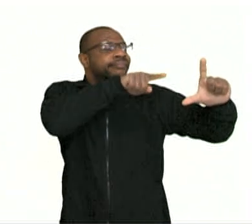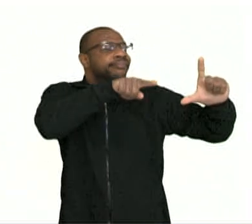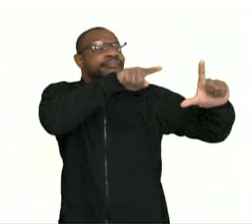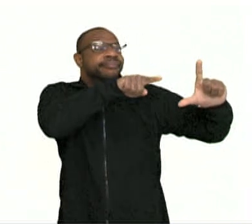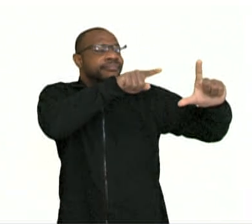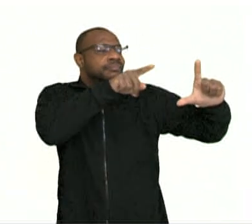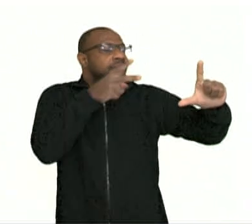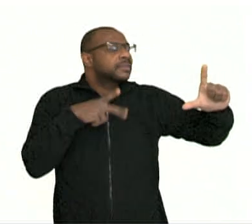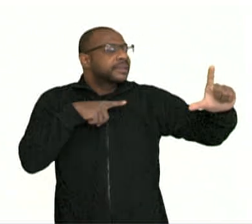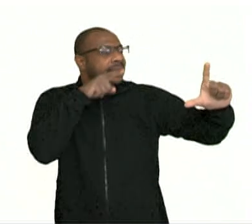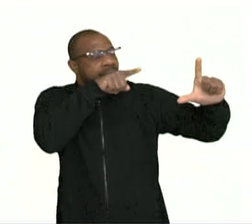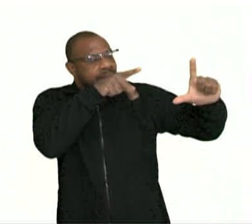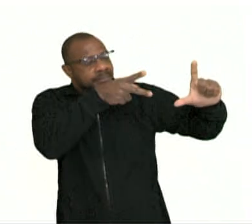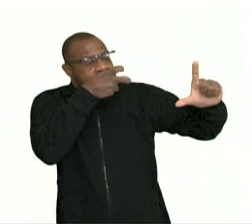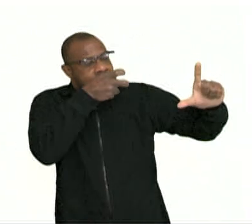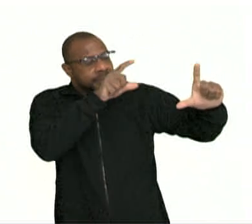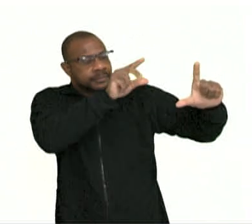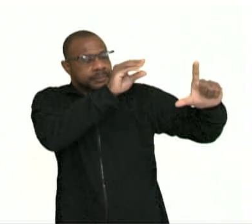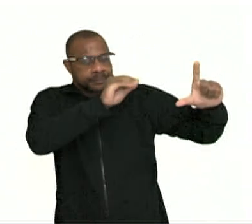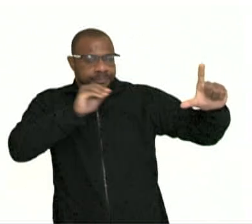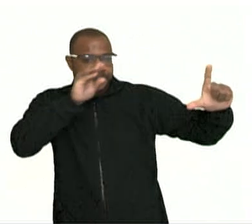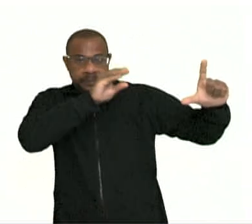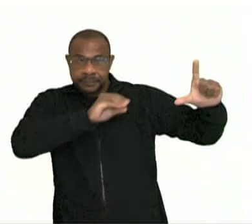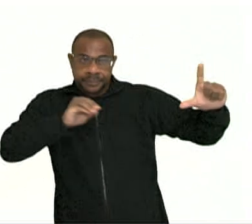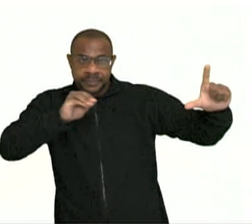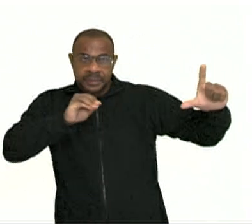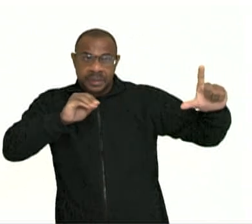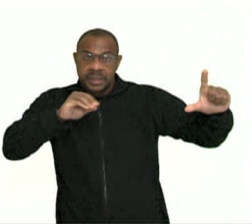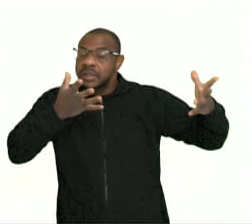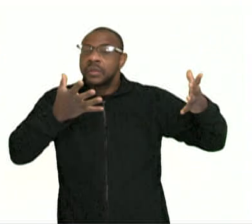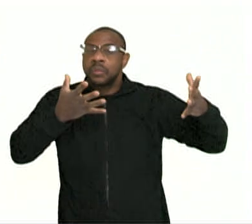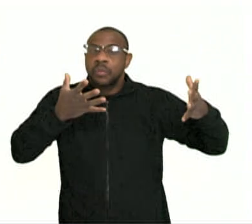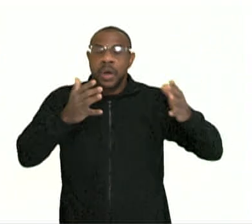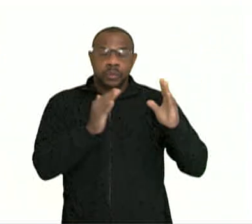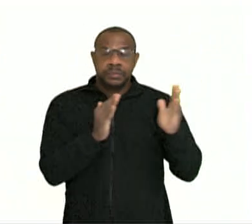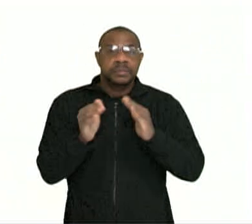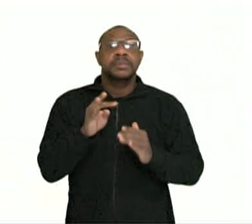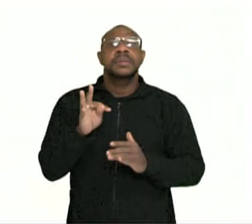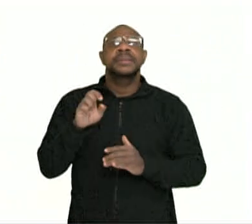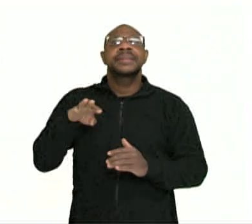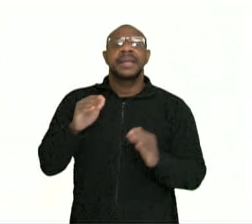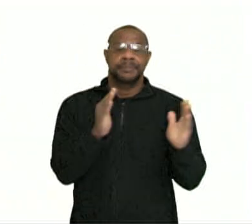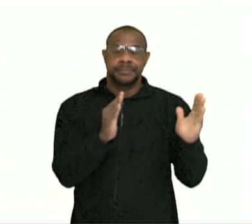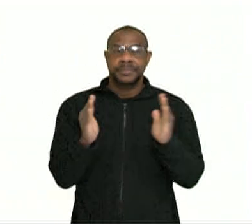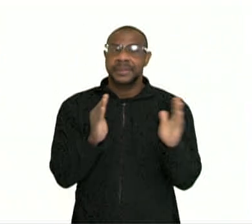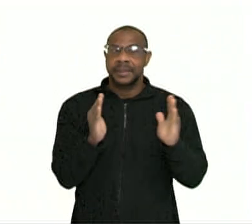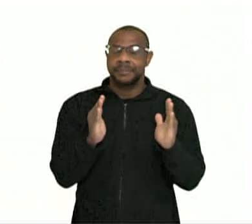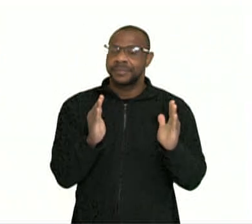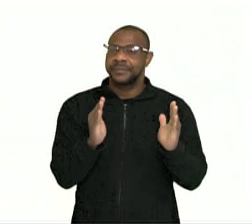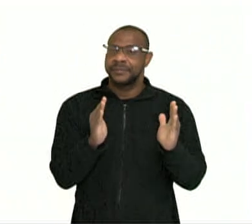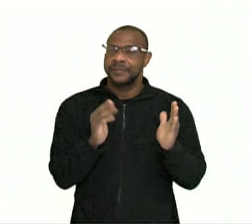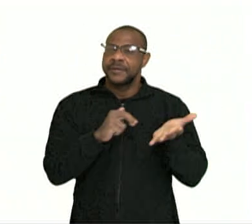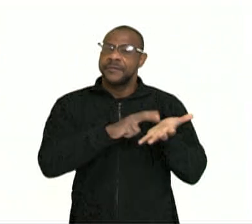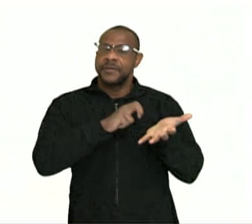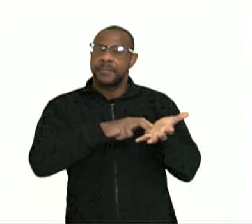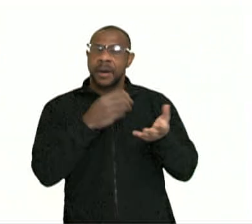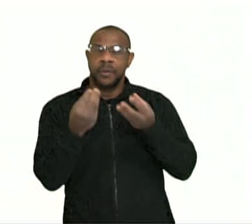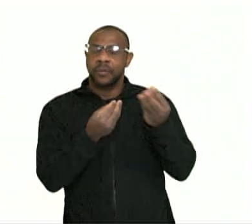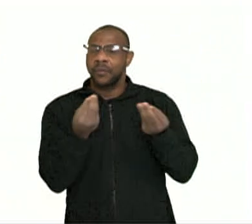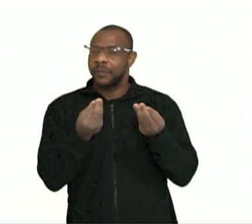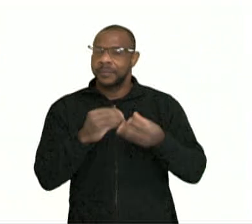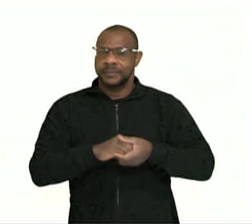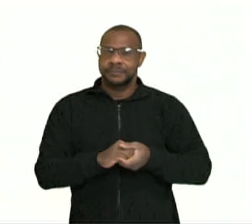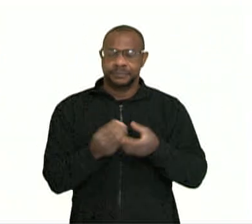verbal escolhido para o panfleto e o sentido sugerido. Então, ó, gripe é doença